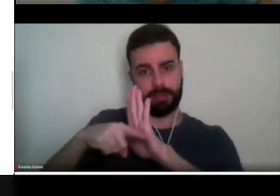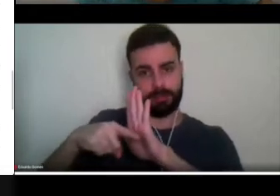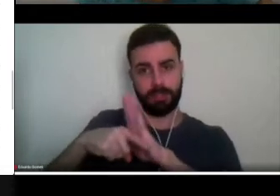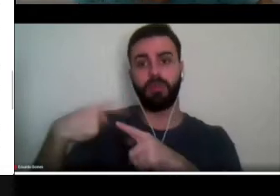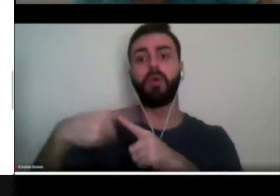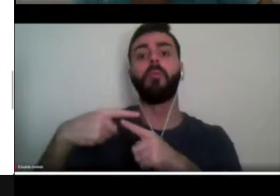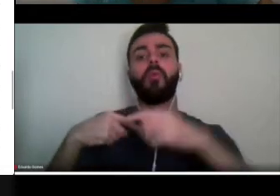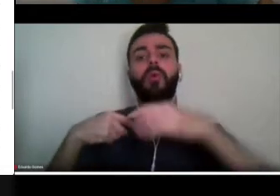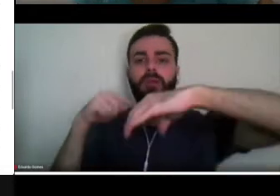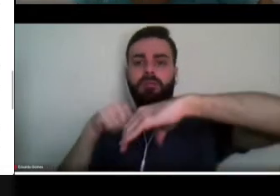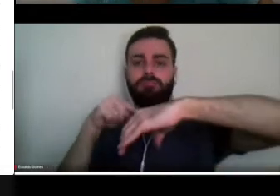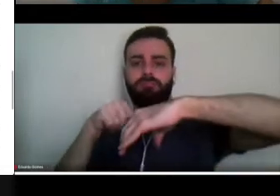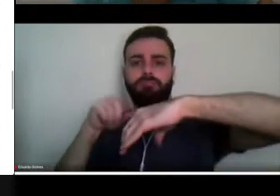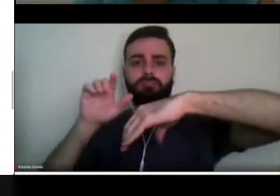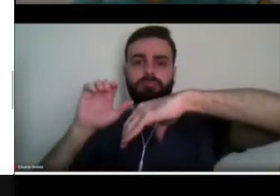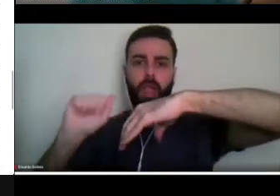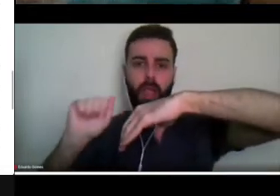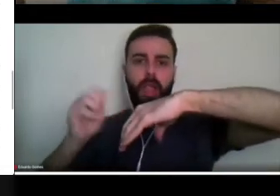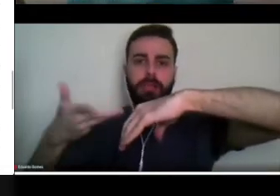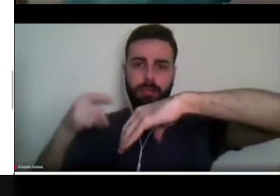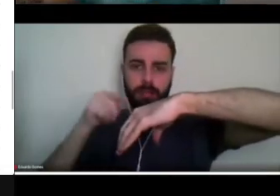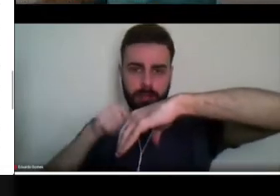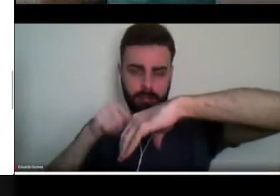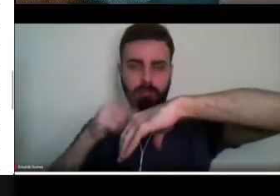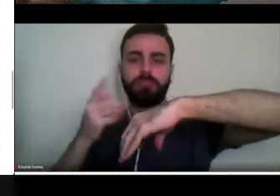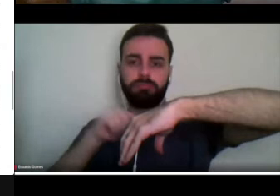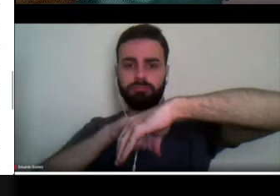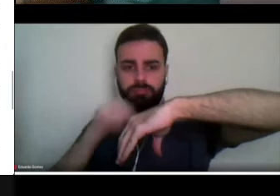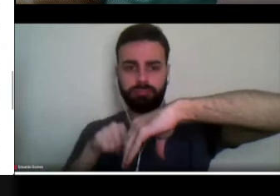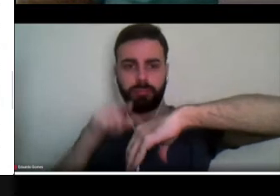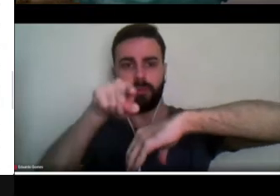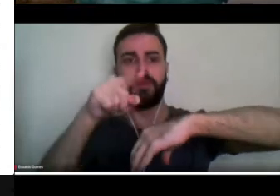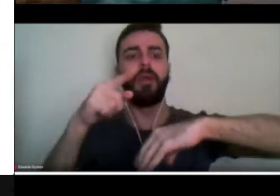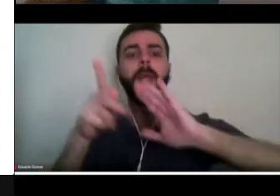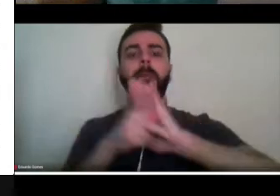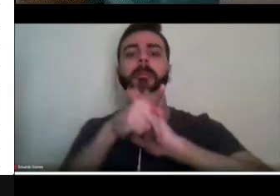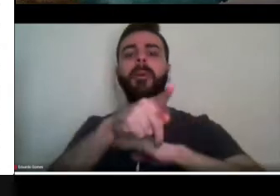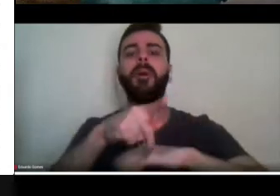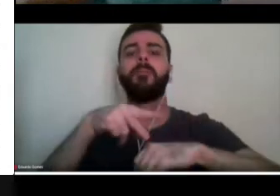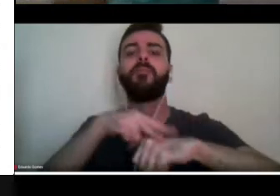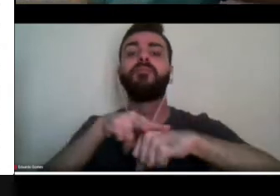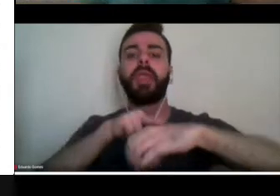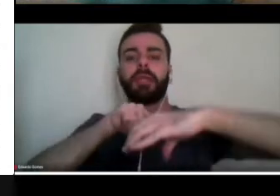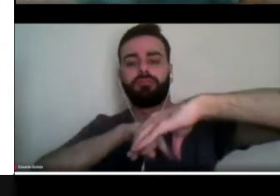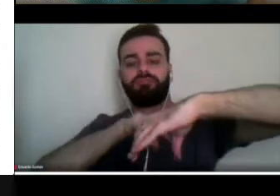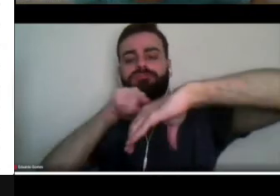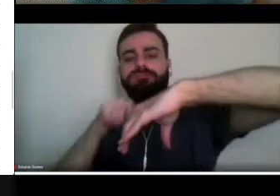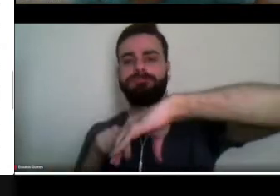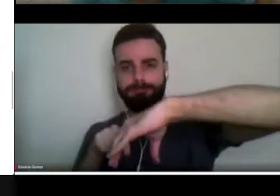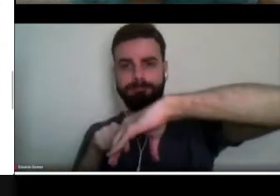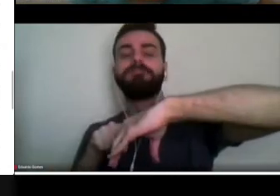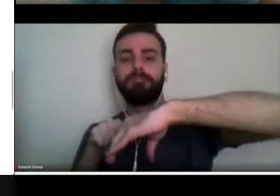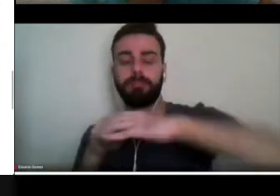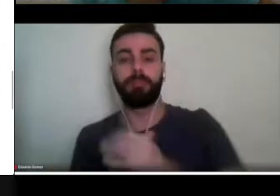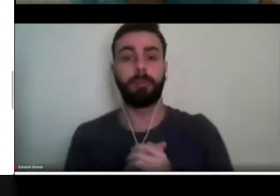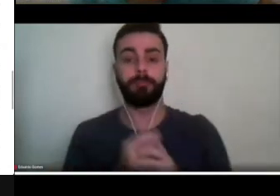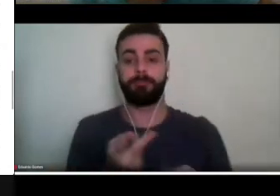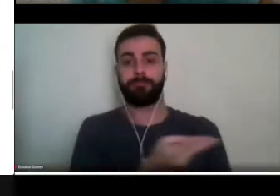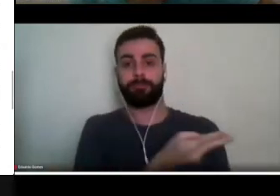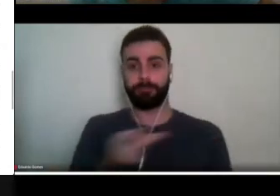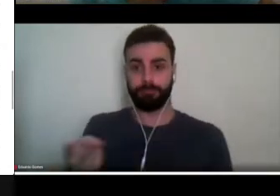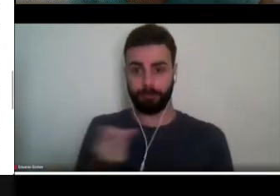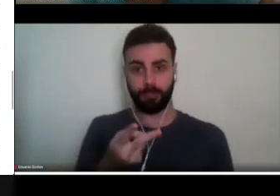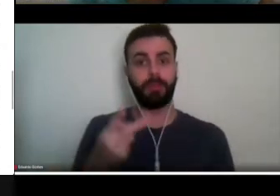aí, certo? Então, a velocidade e a aceleração estão em sentidos opostos. Então, obviamente,